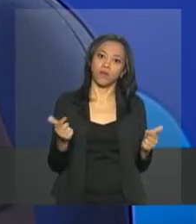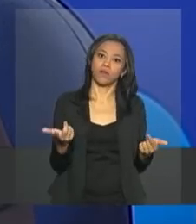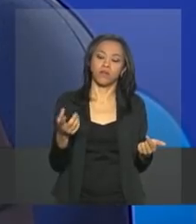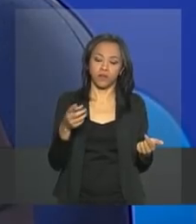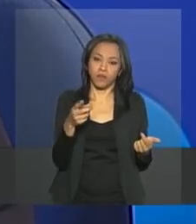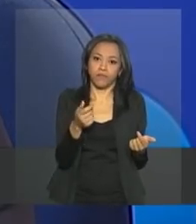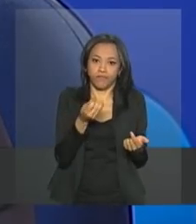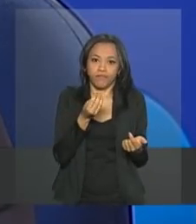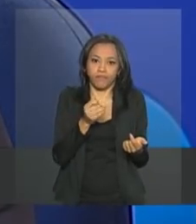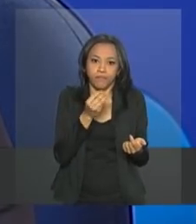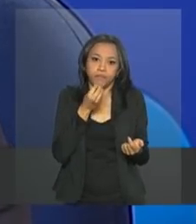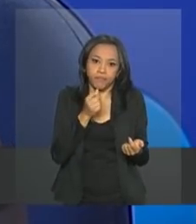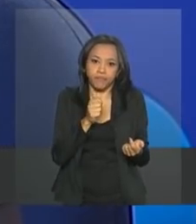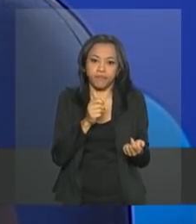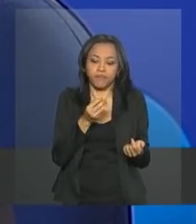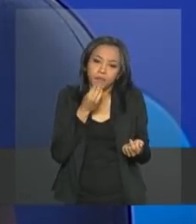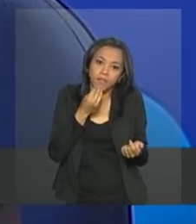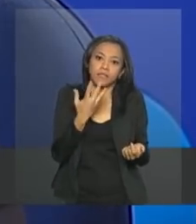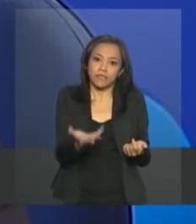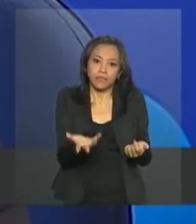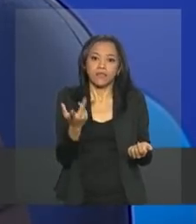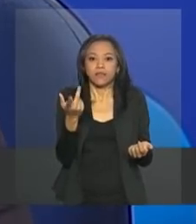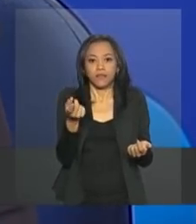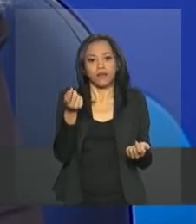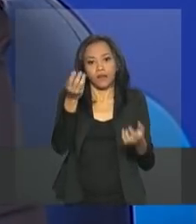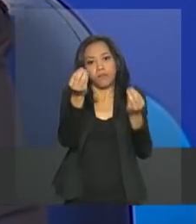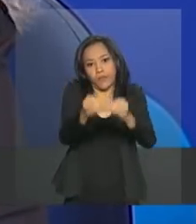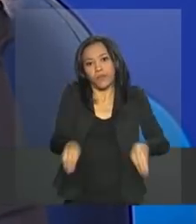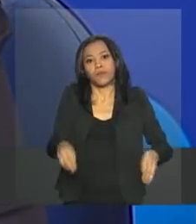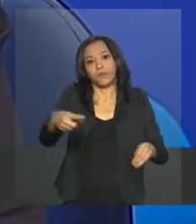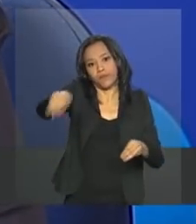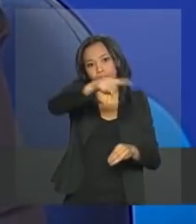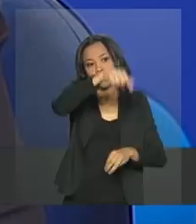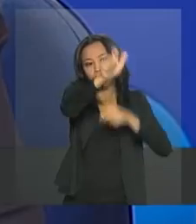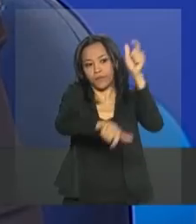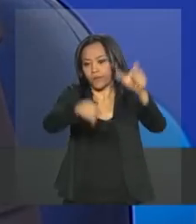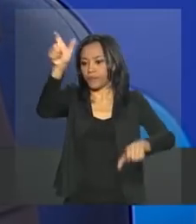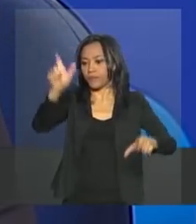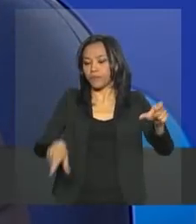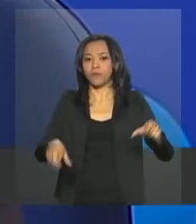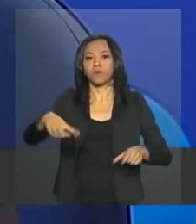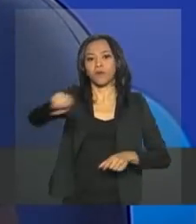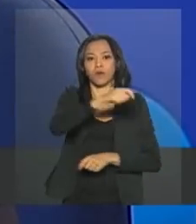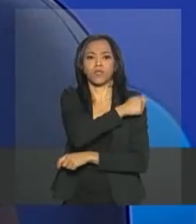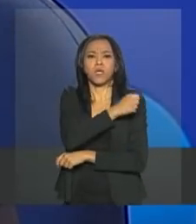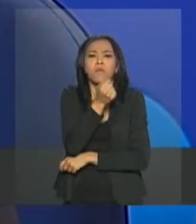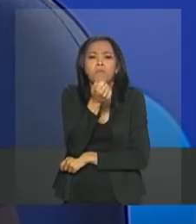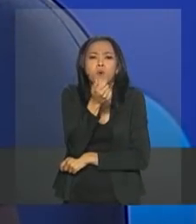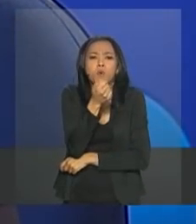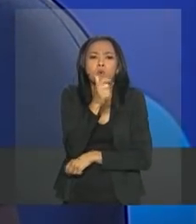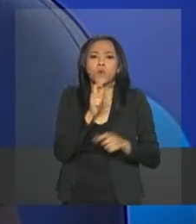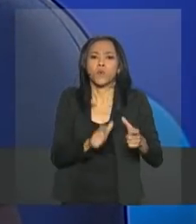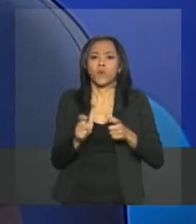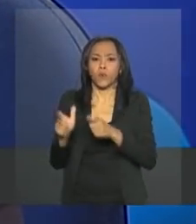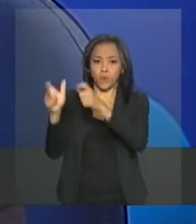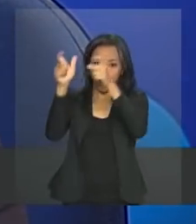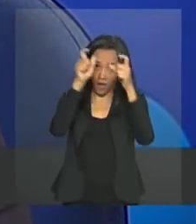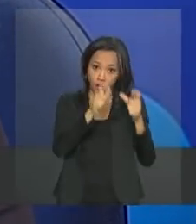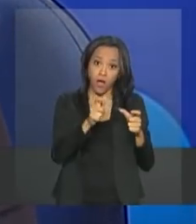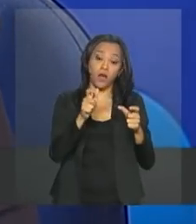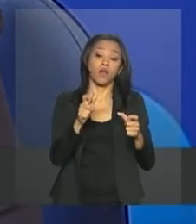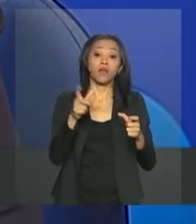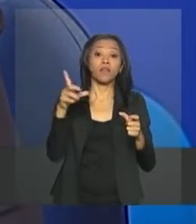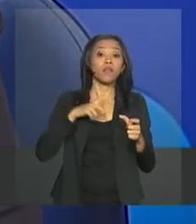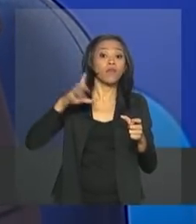pudesse resultar em prejuízo aos candidatos em pouquíssimos locais onde há sempre essa energia